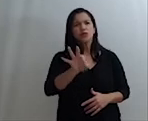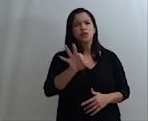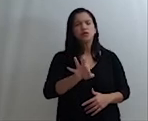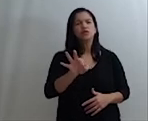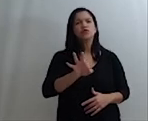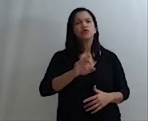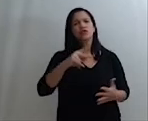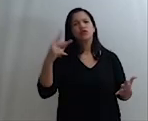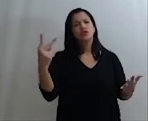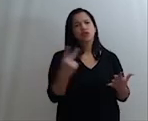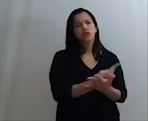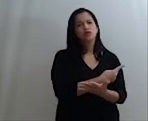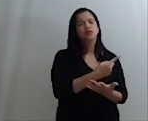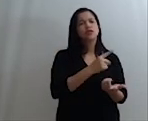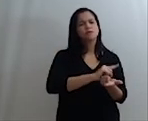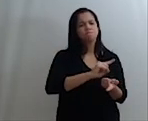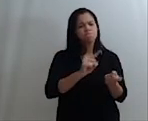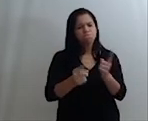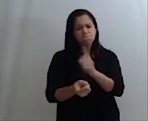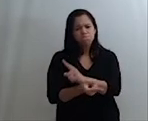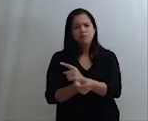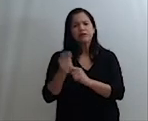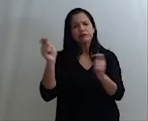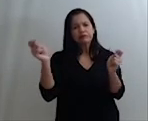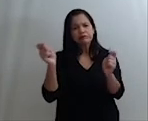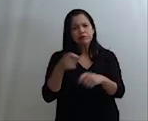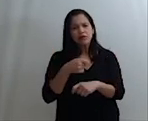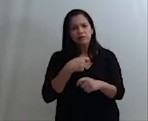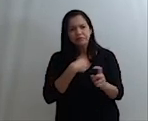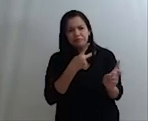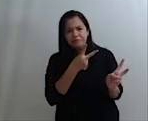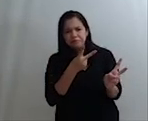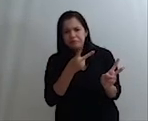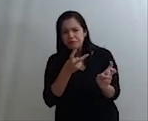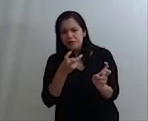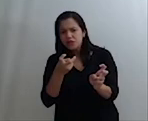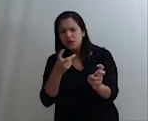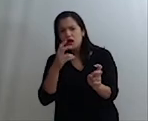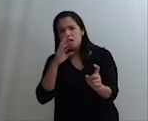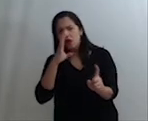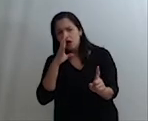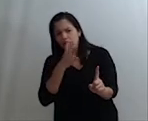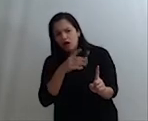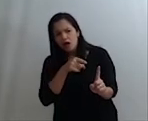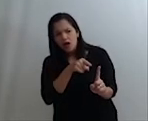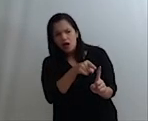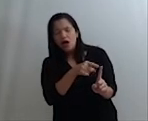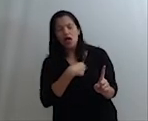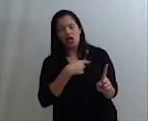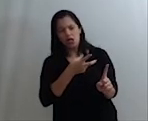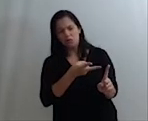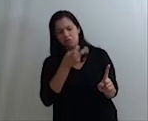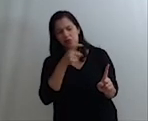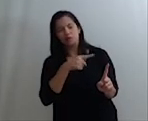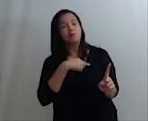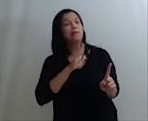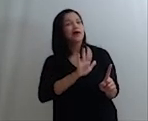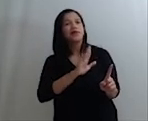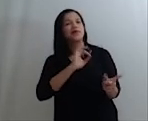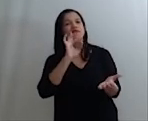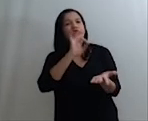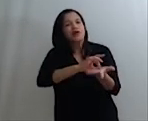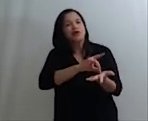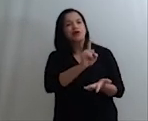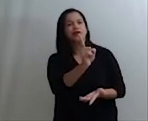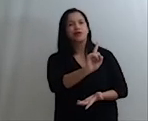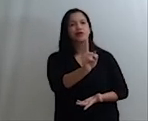são revertidos em que houve identificad um reconhecimento equivocado em que uma pessoa que